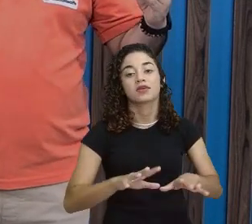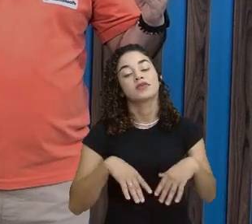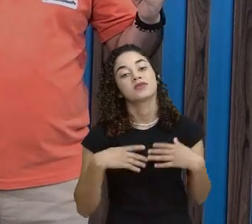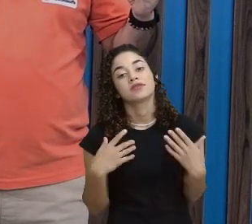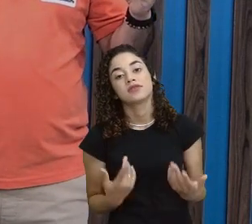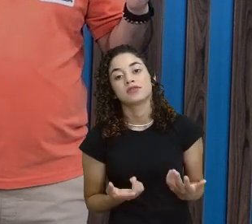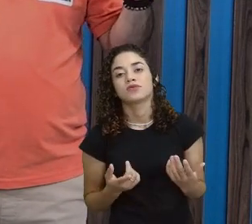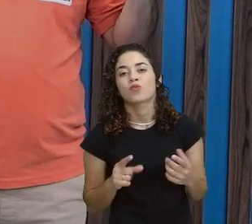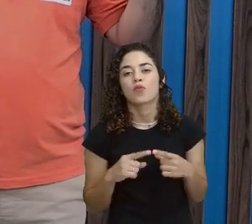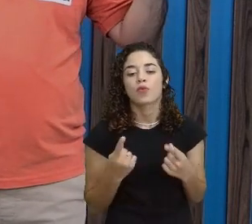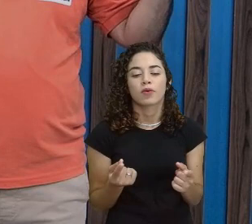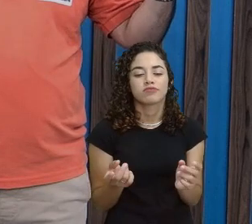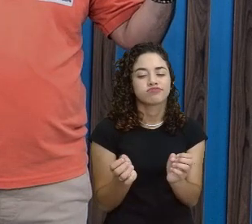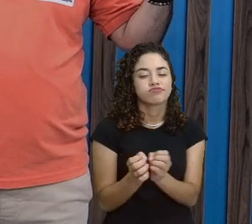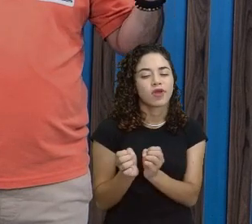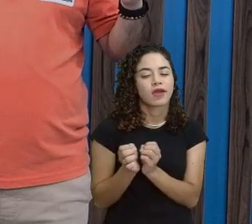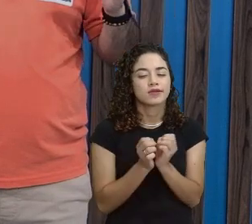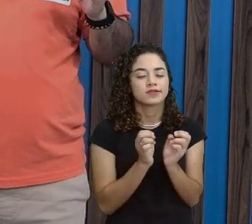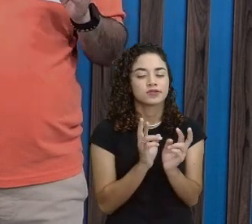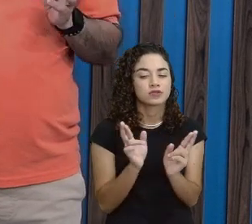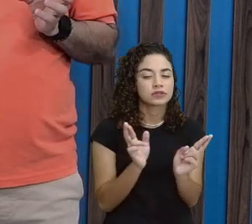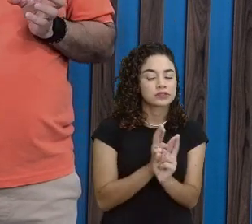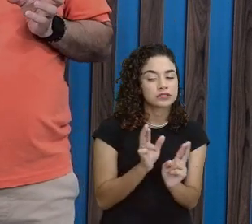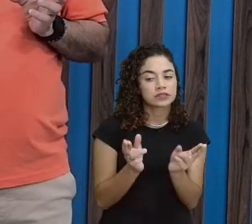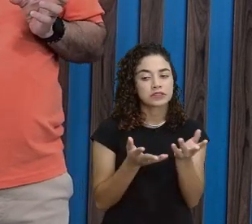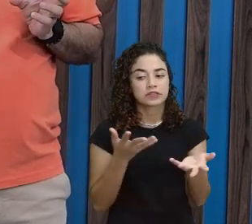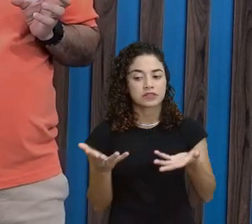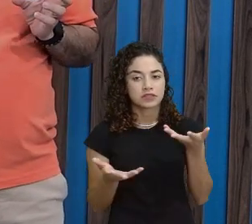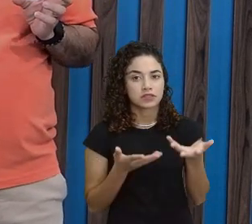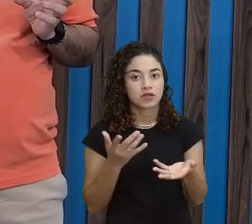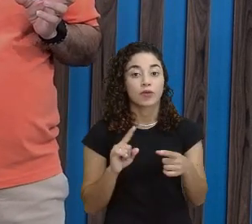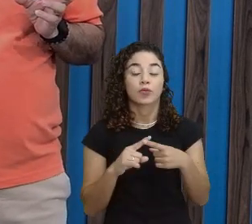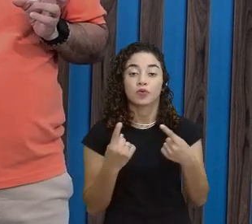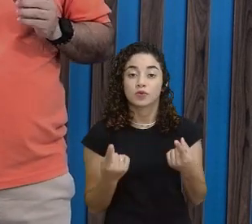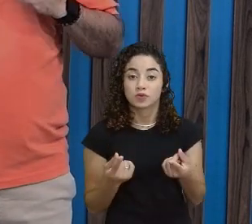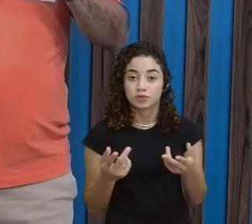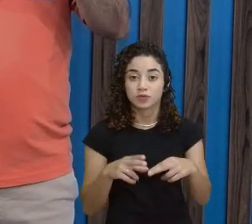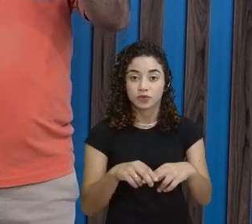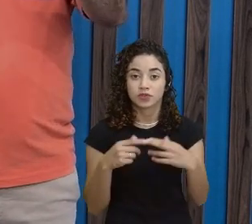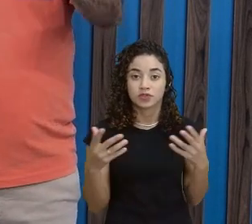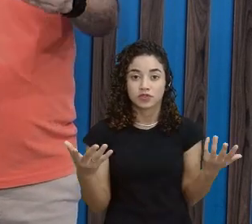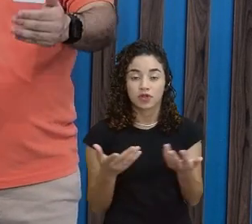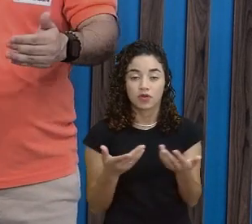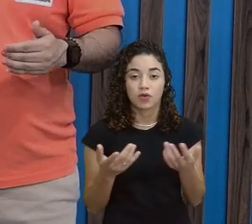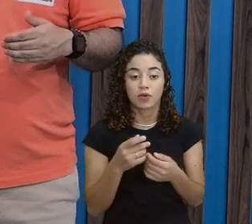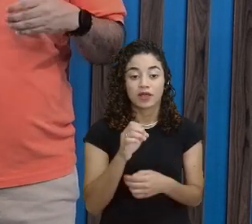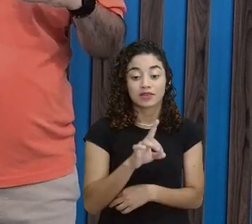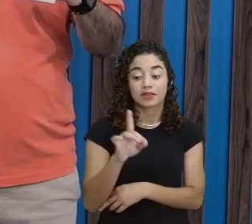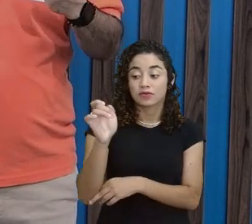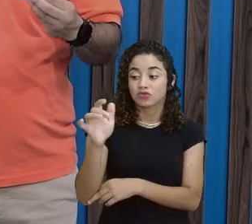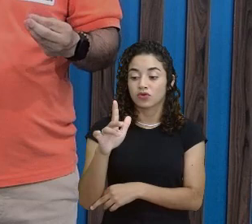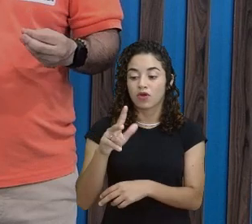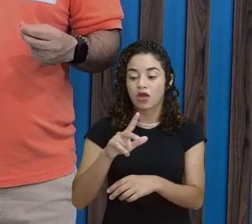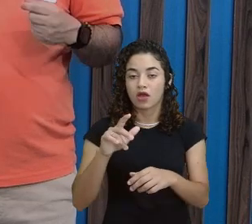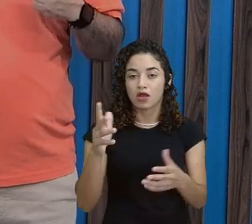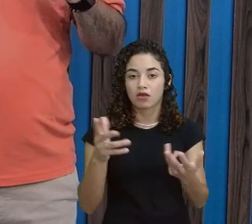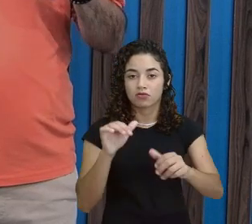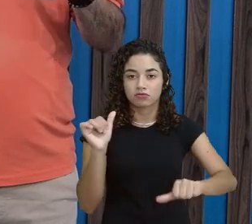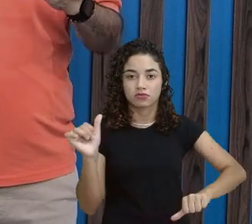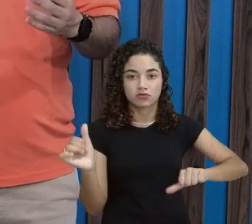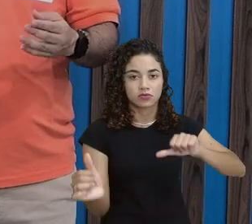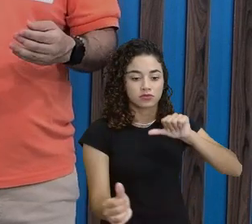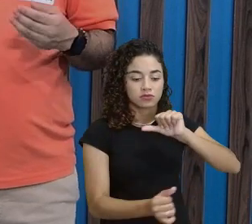Deus Sol, certo? Então, o Deus Sol agora ele ganha a representação de Cristo e se começa a comemorar